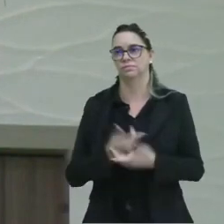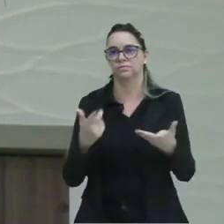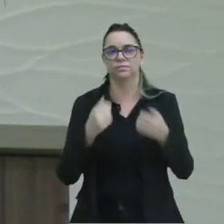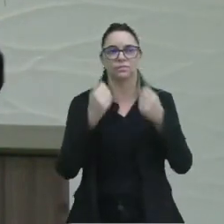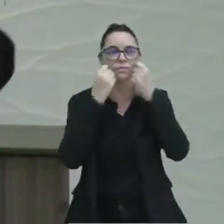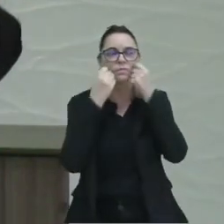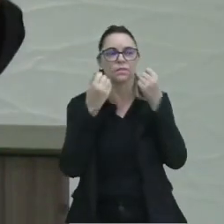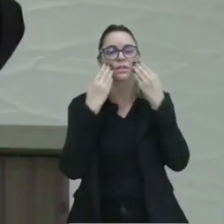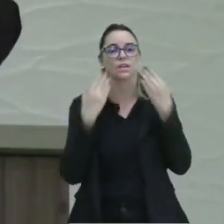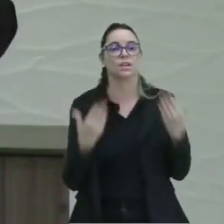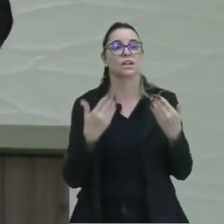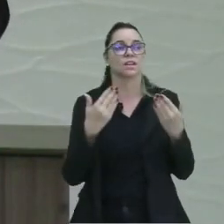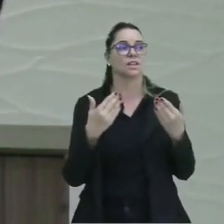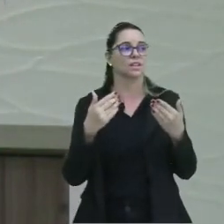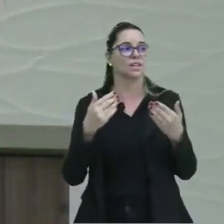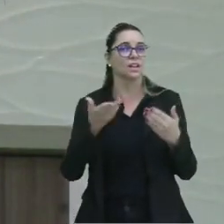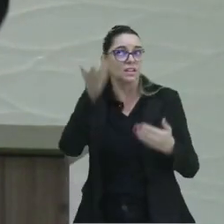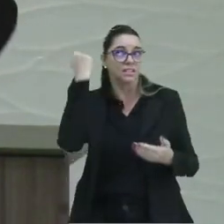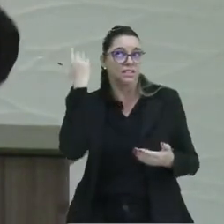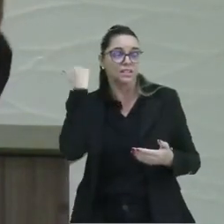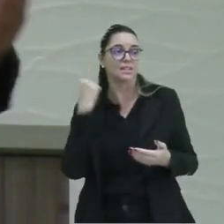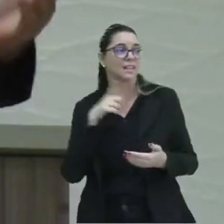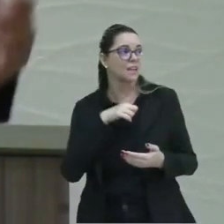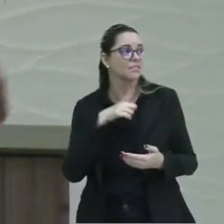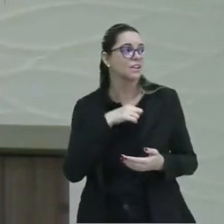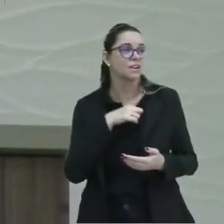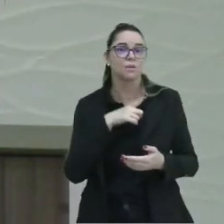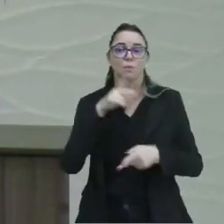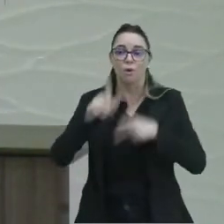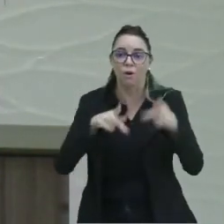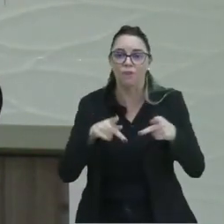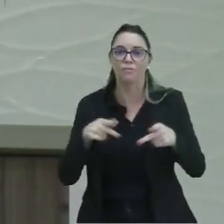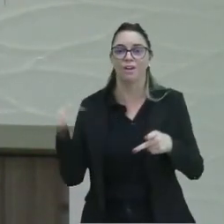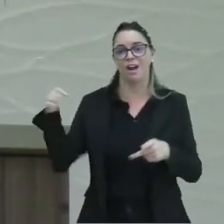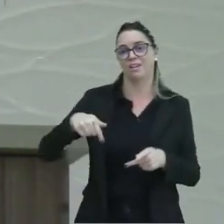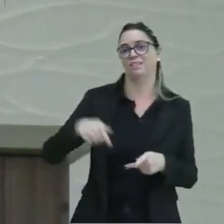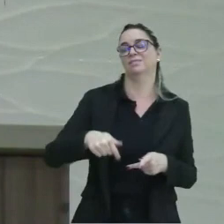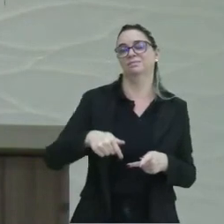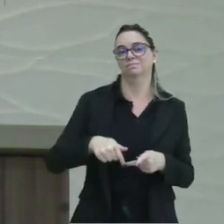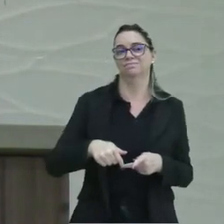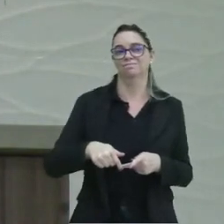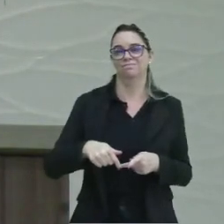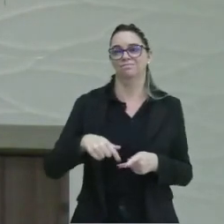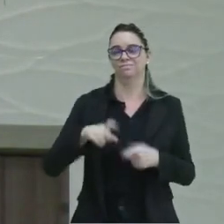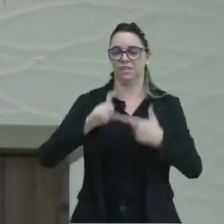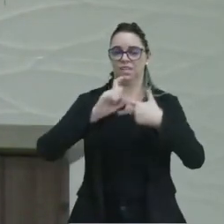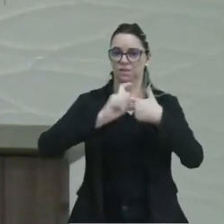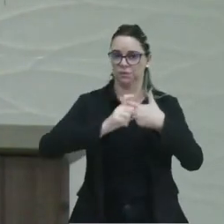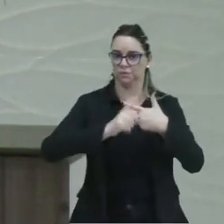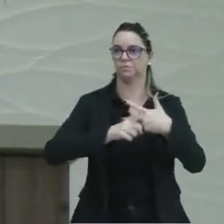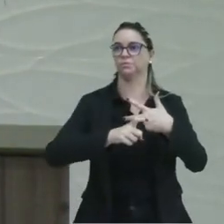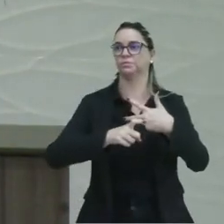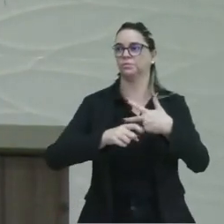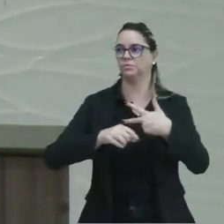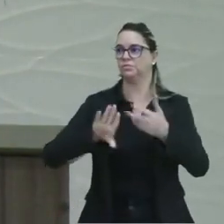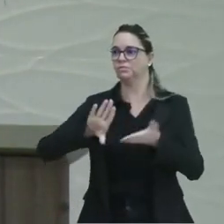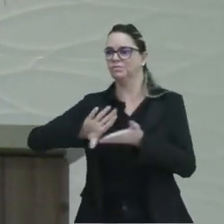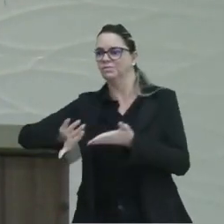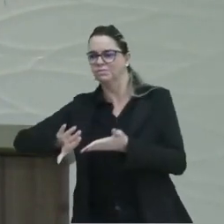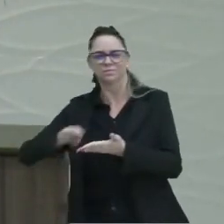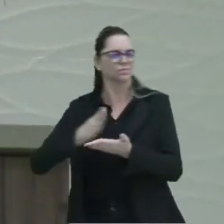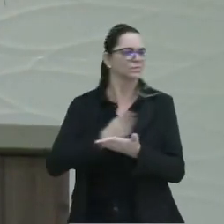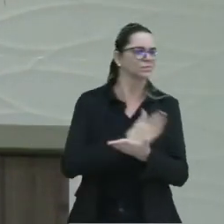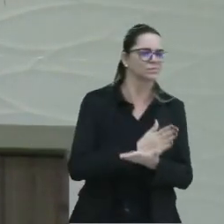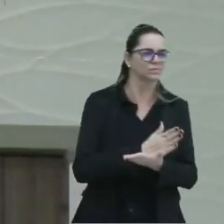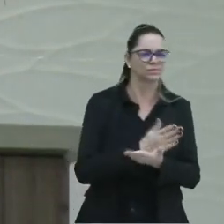passada teve aqui um pessoal que foi através do Poder Executivo, dividiu aqui sem necessidade, que não tem